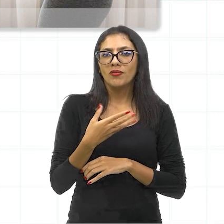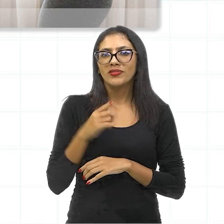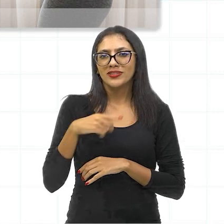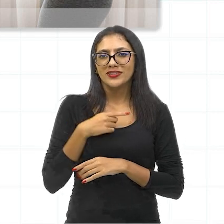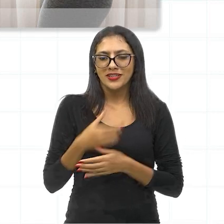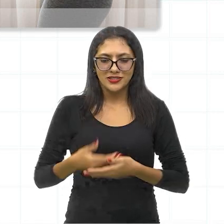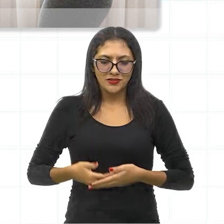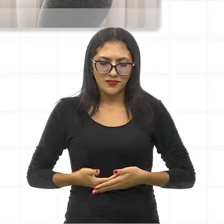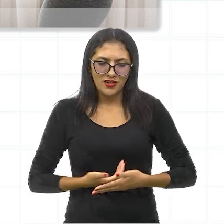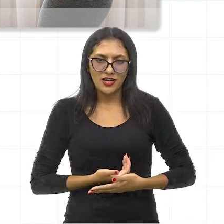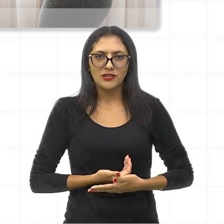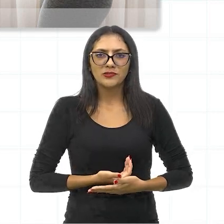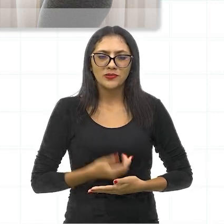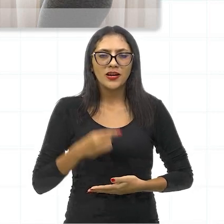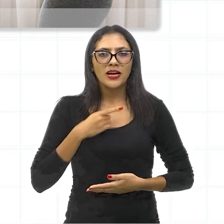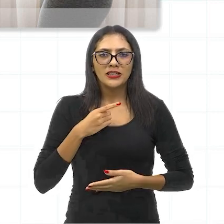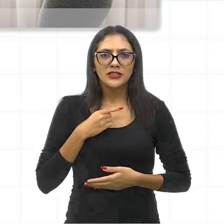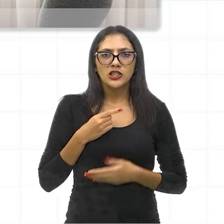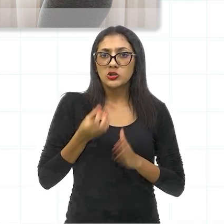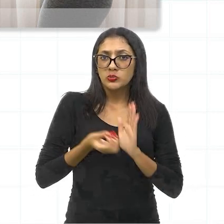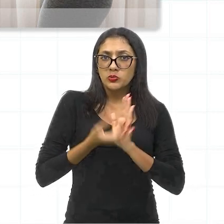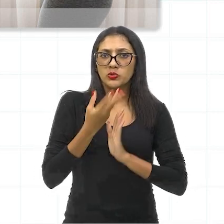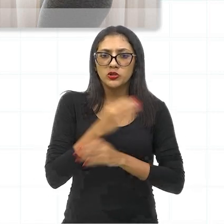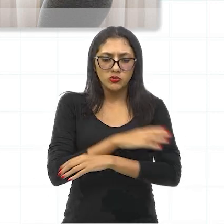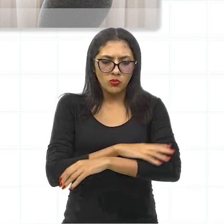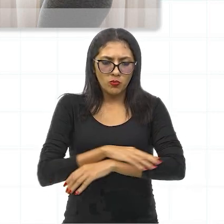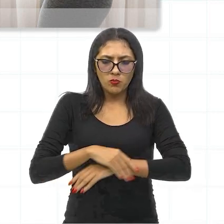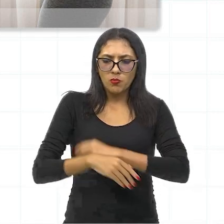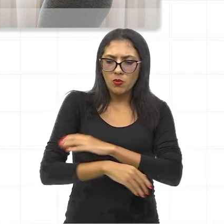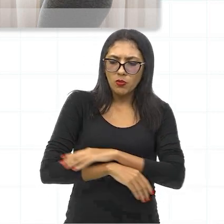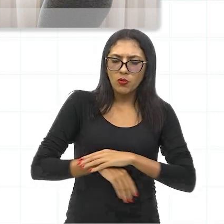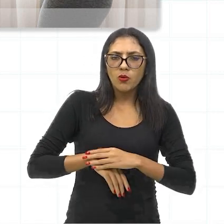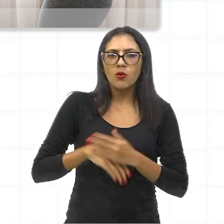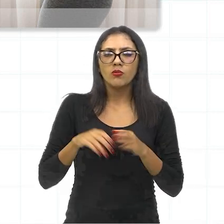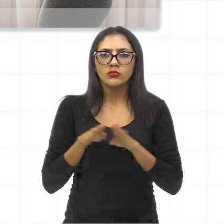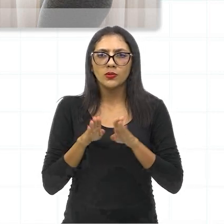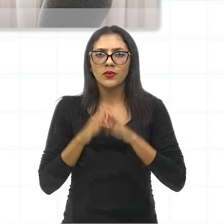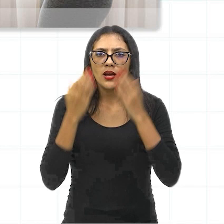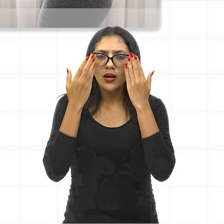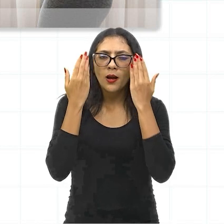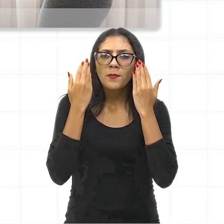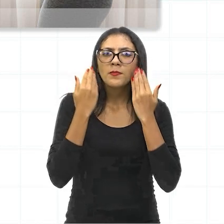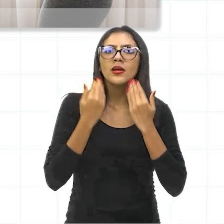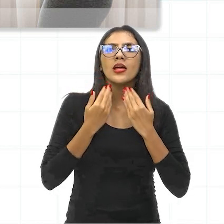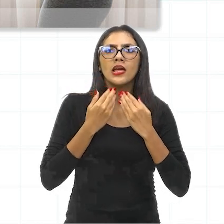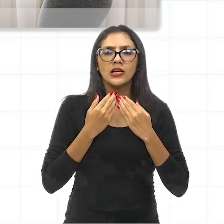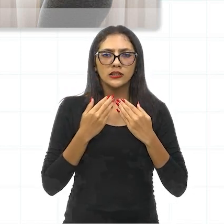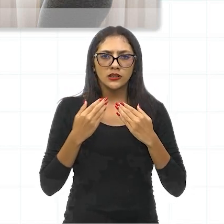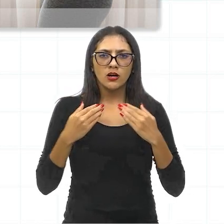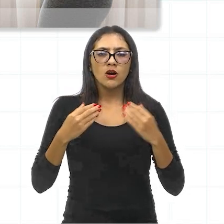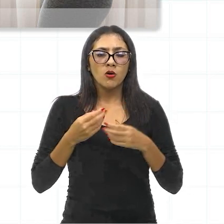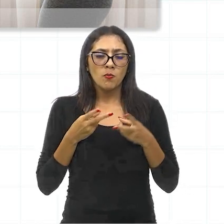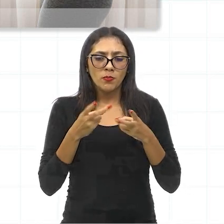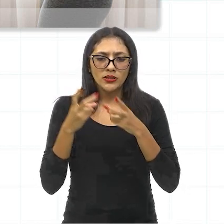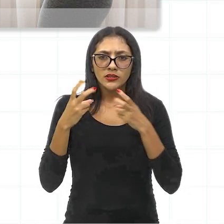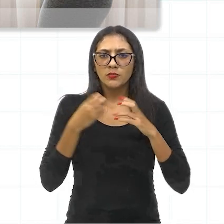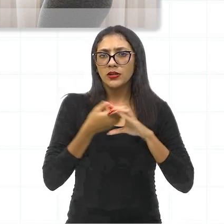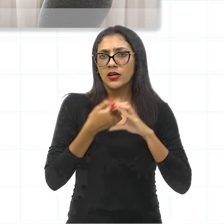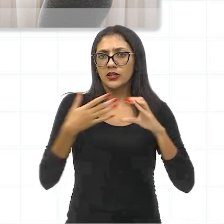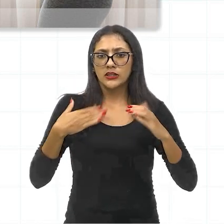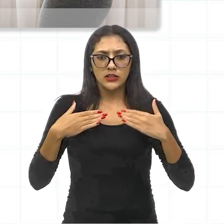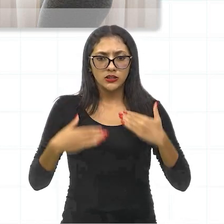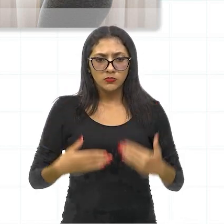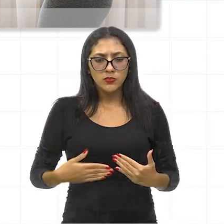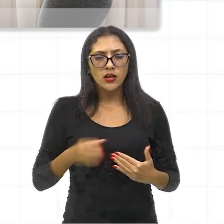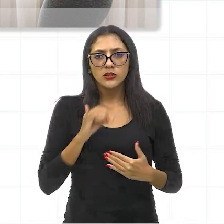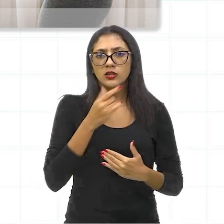ali os seus membros, os seus órgãos, como a gente pôde observar, né? Então, como a gente está visualizando, a gravidez ela tem